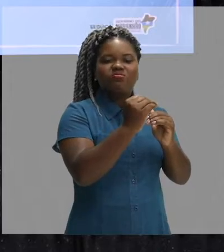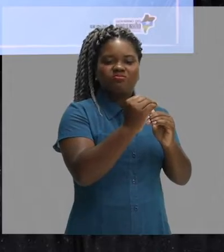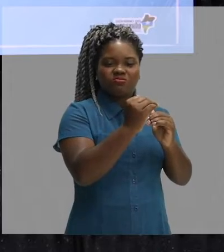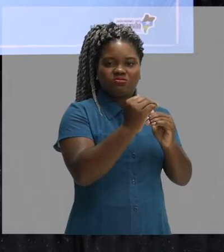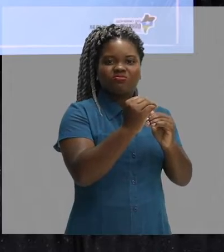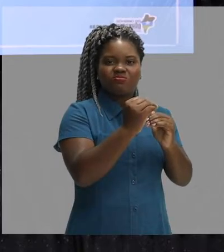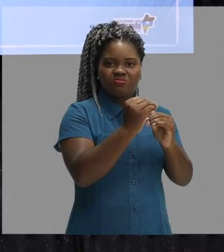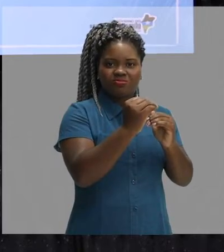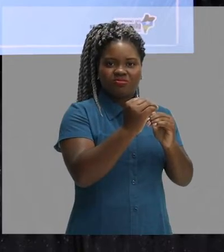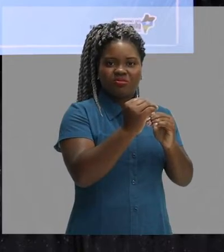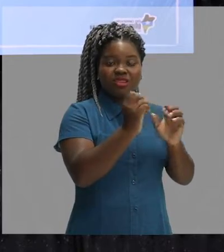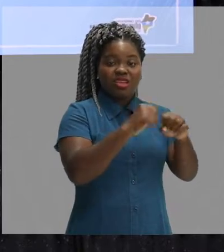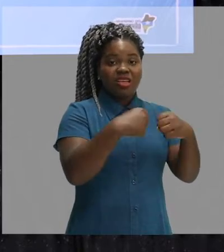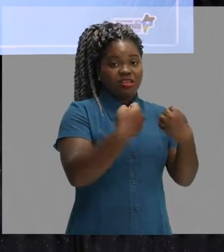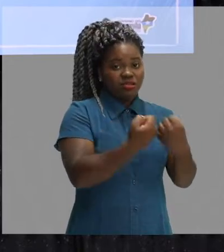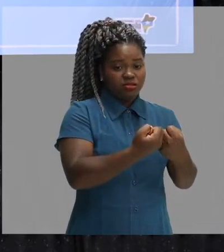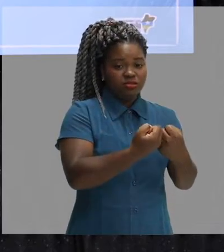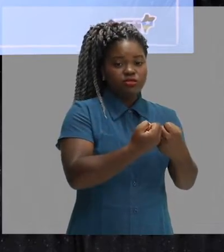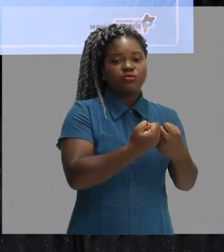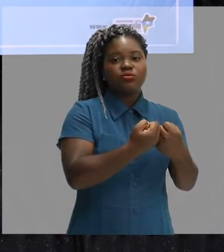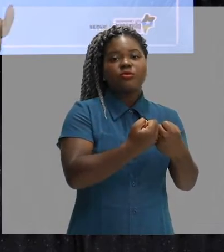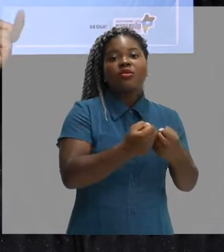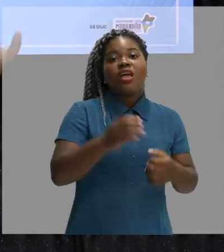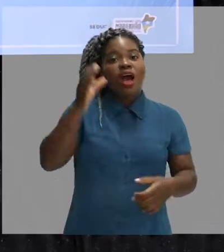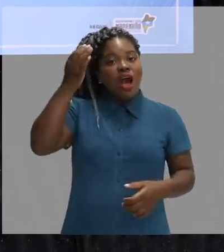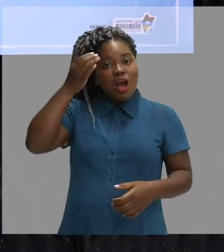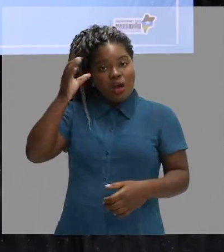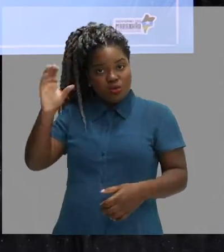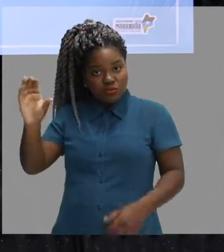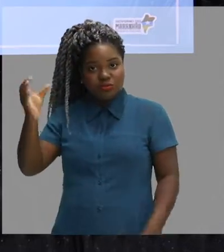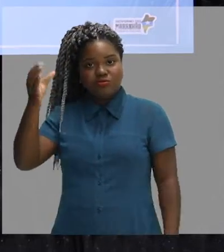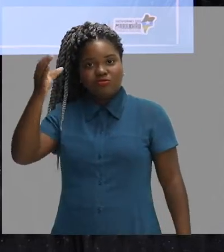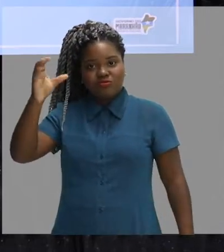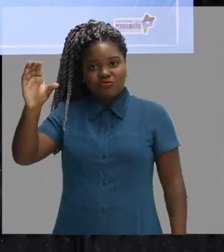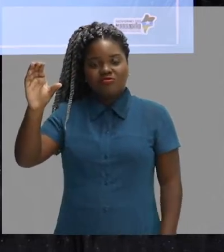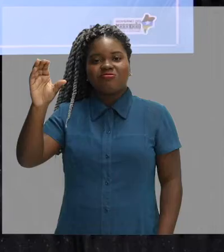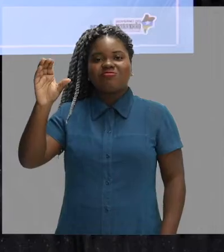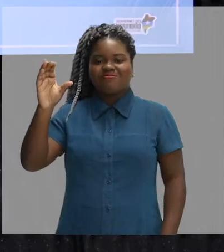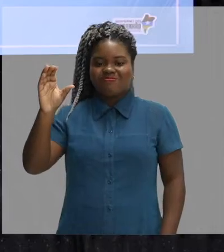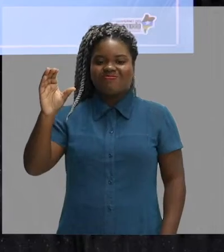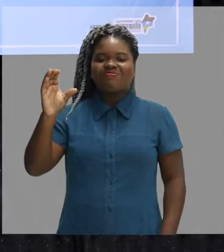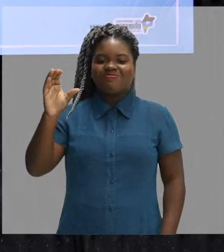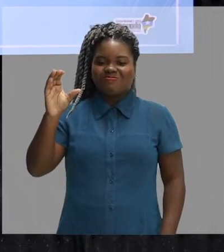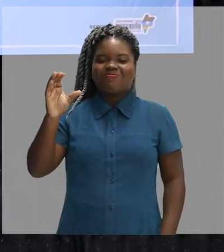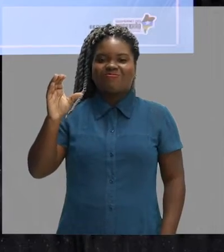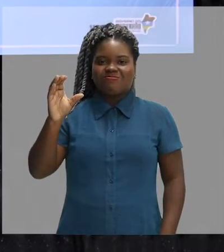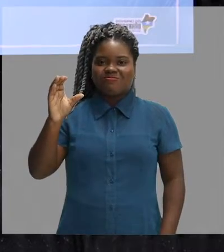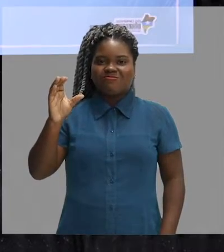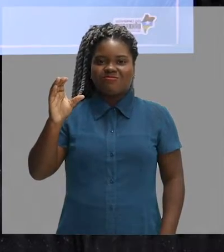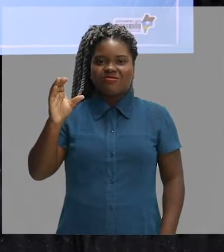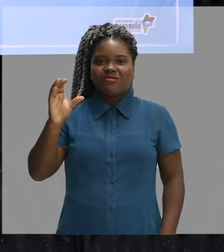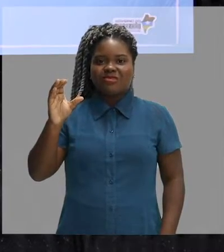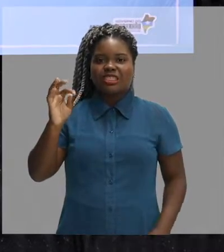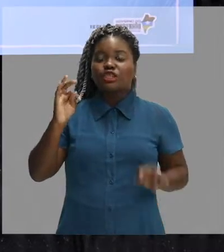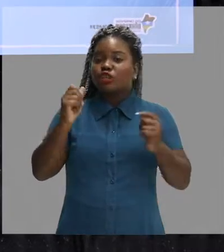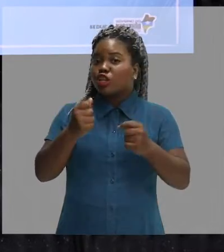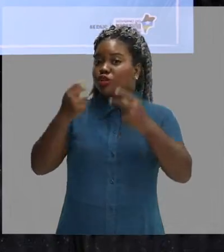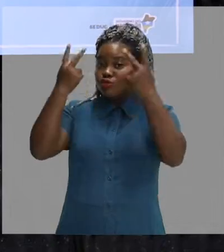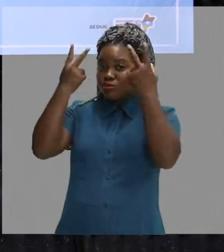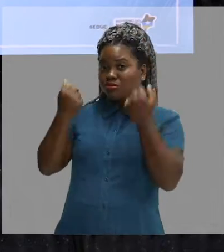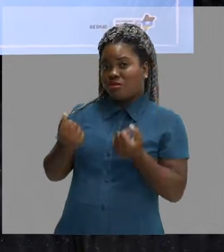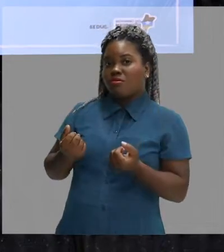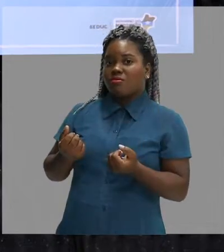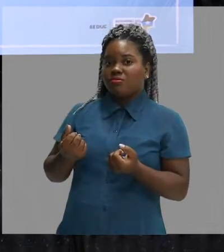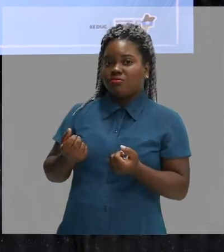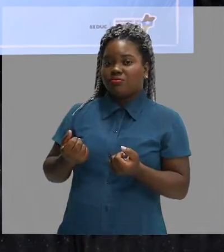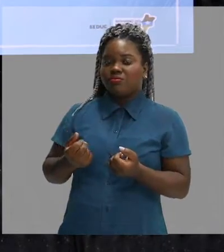aquele que domina e aquele que é dominado. E a cultural, que é a legitimação dessas relações de dominação. Olha só o